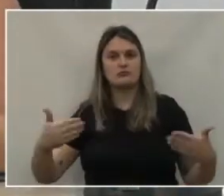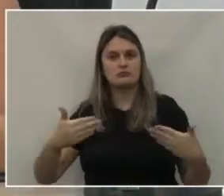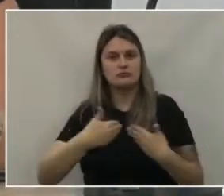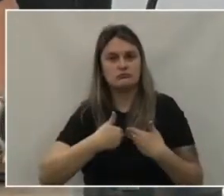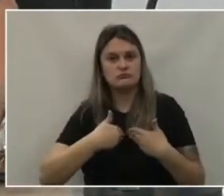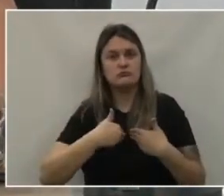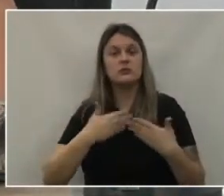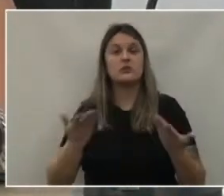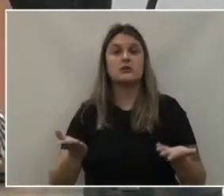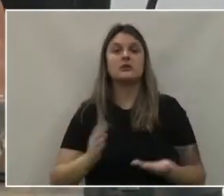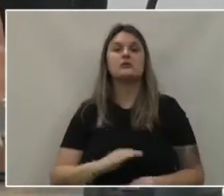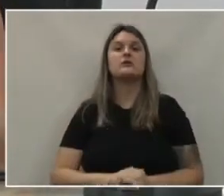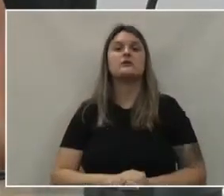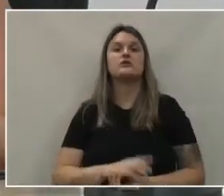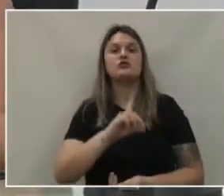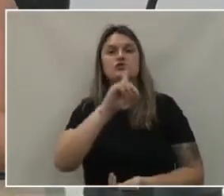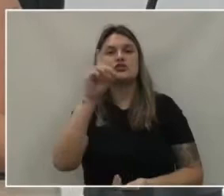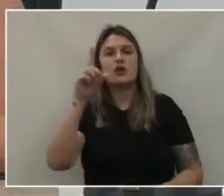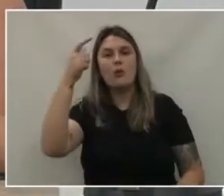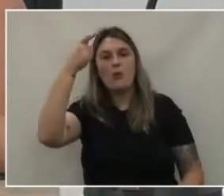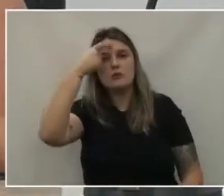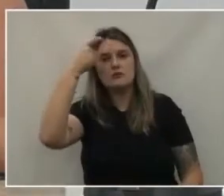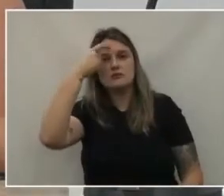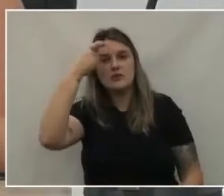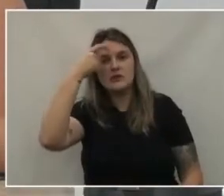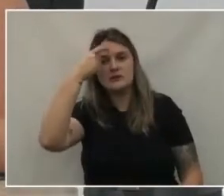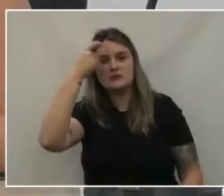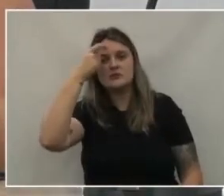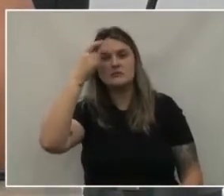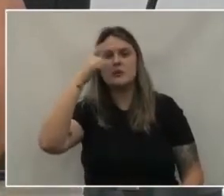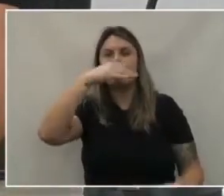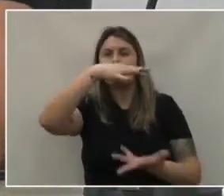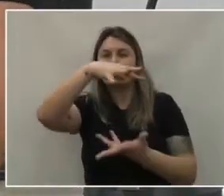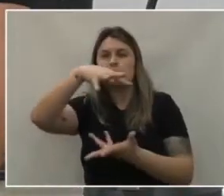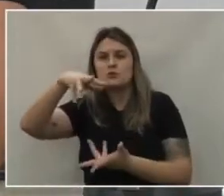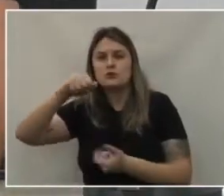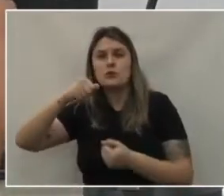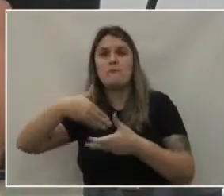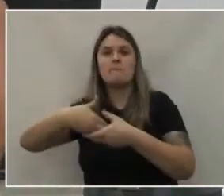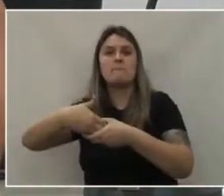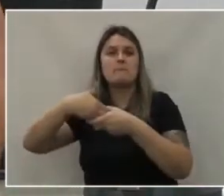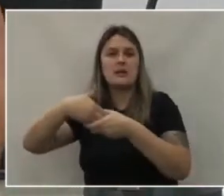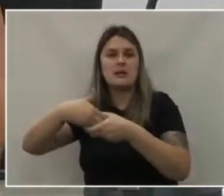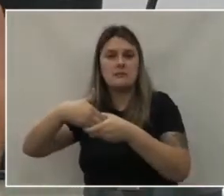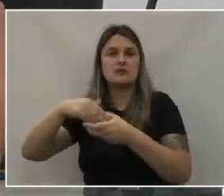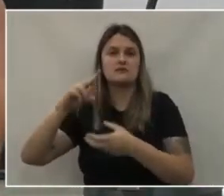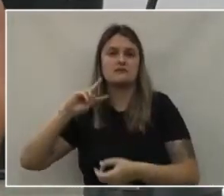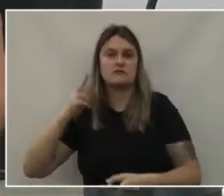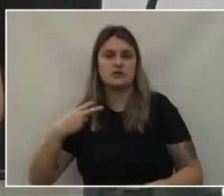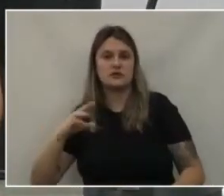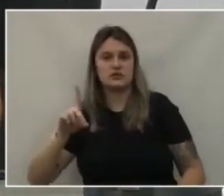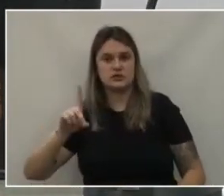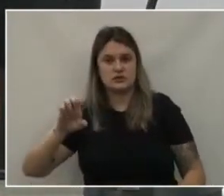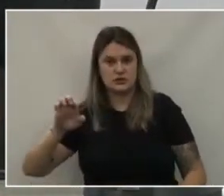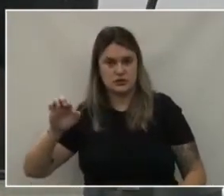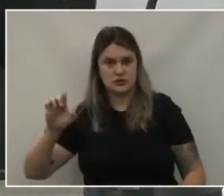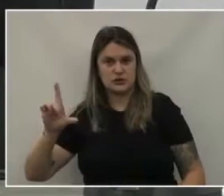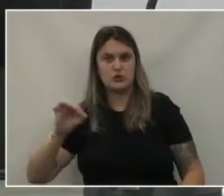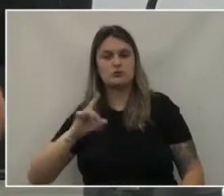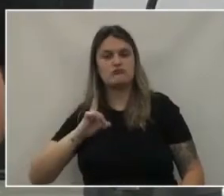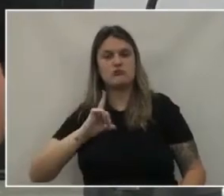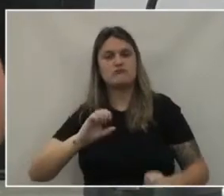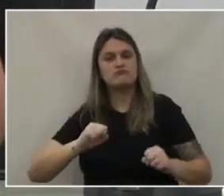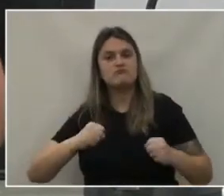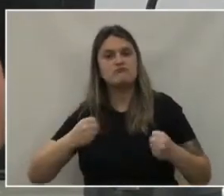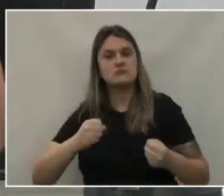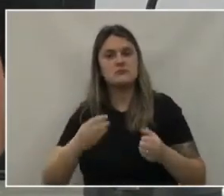e é um dia de conscientização mundial, e eu parabenizo o Diego por essa atitude de fazer essa lei